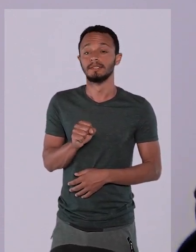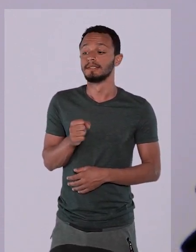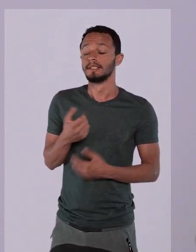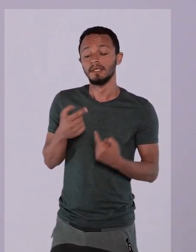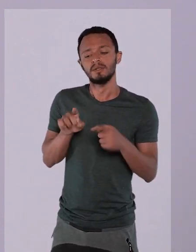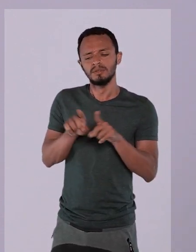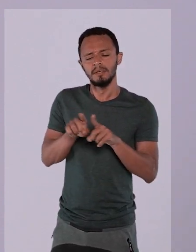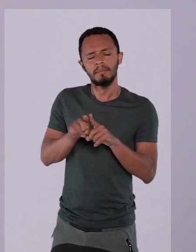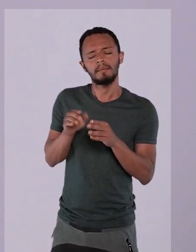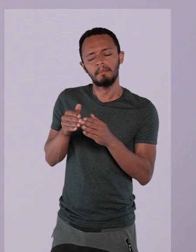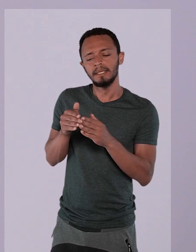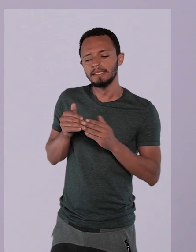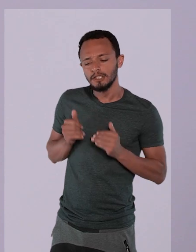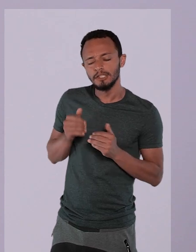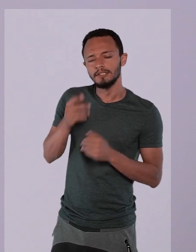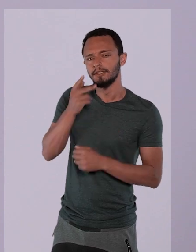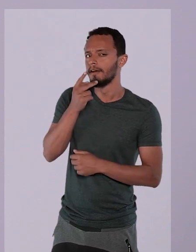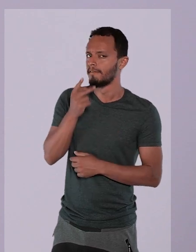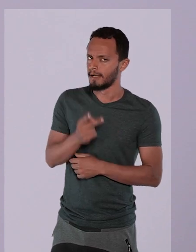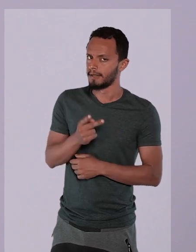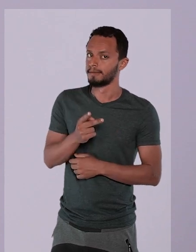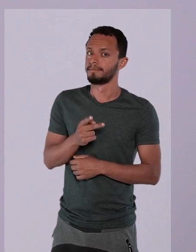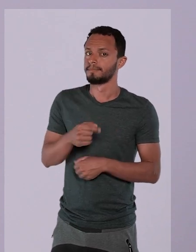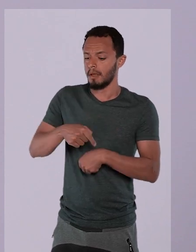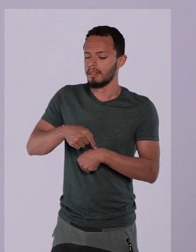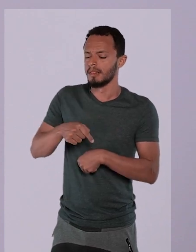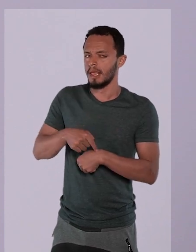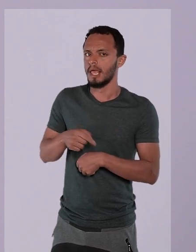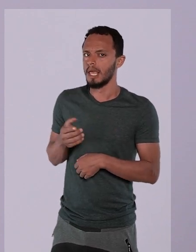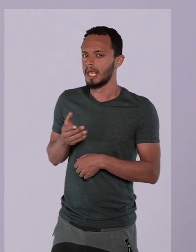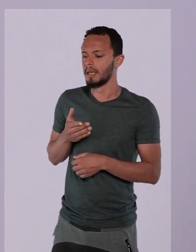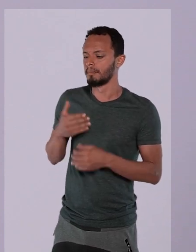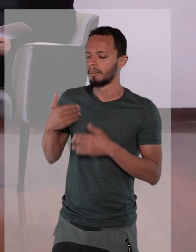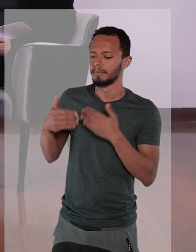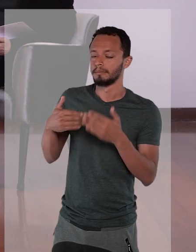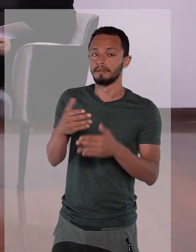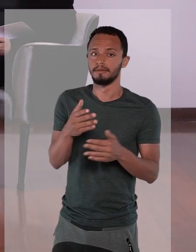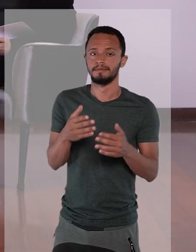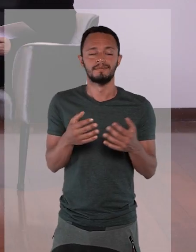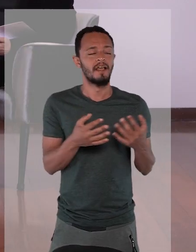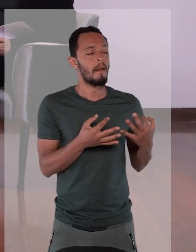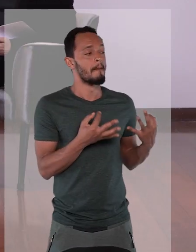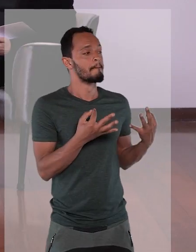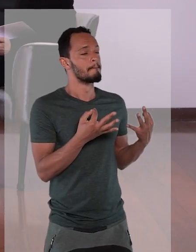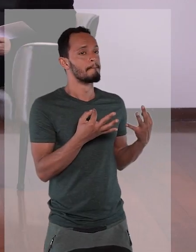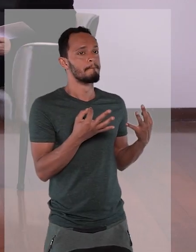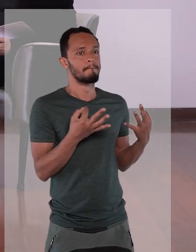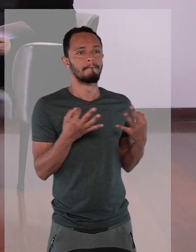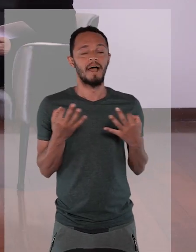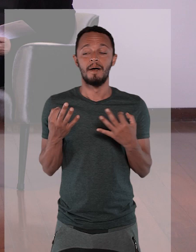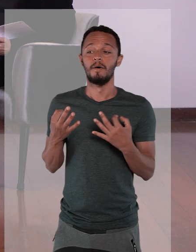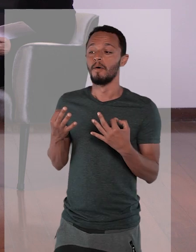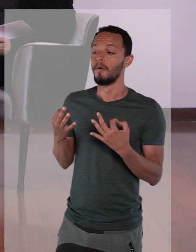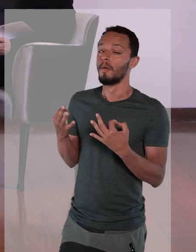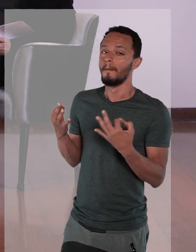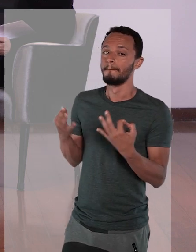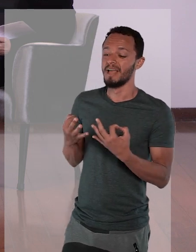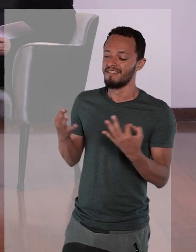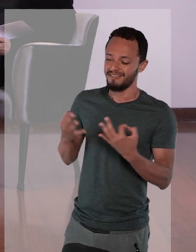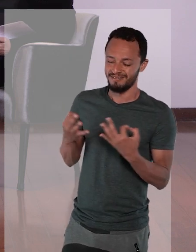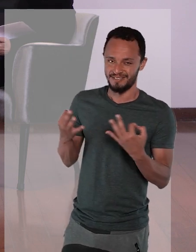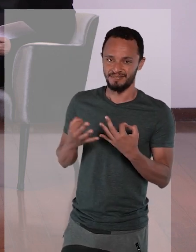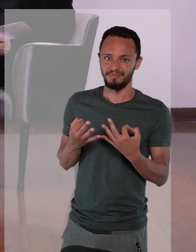que falou tanto durante tanto tempo, né, sobre tudo, fazer um balançozinho. Obrigado, Afonso. Obrigado,